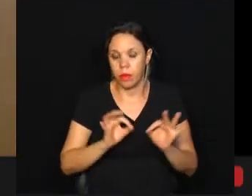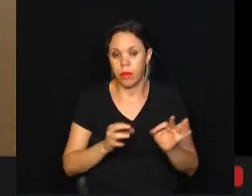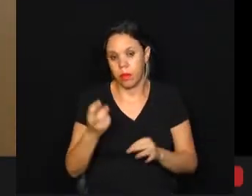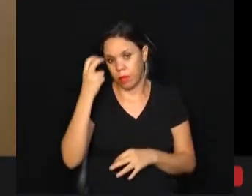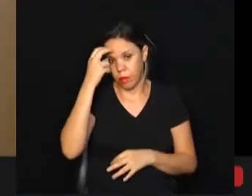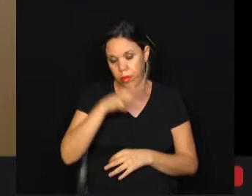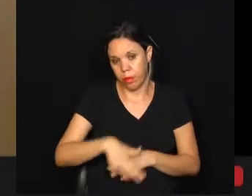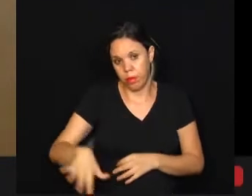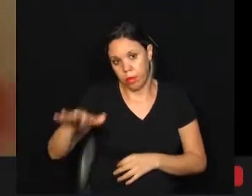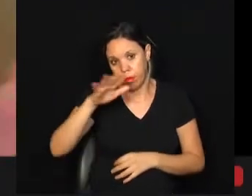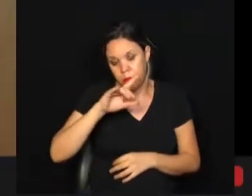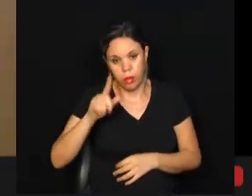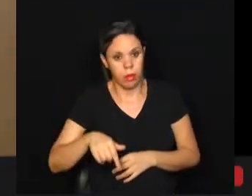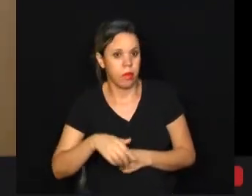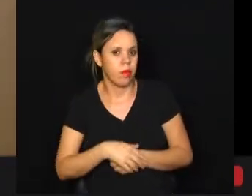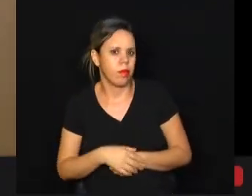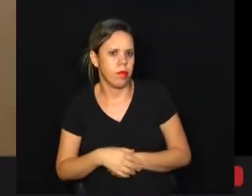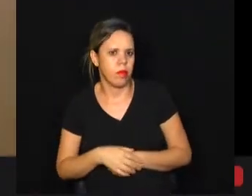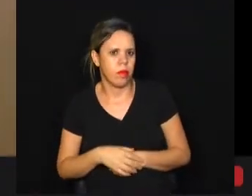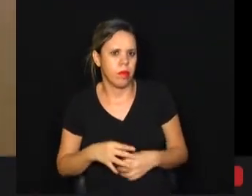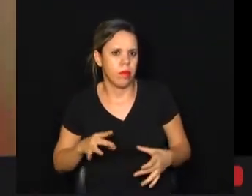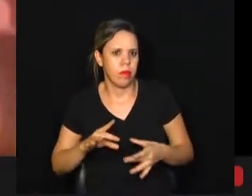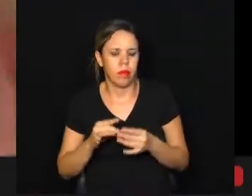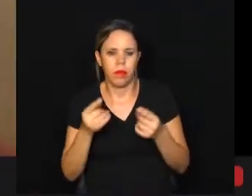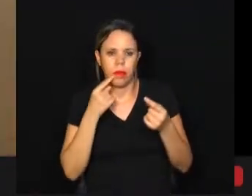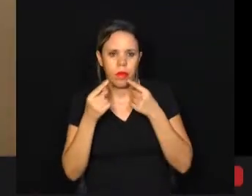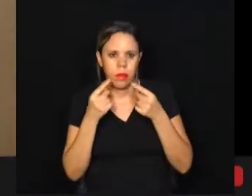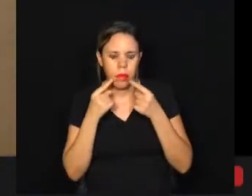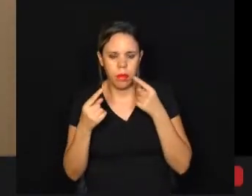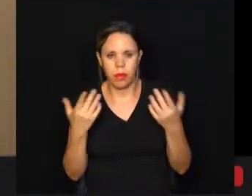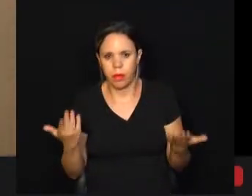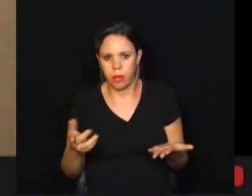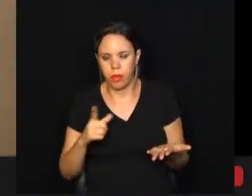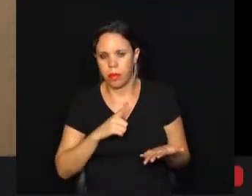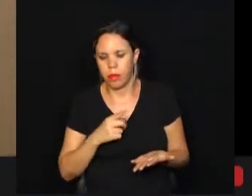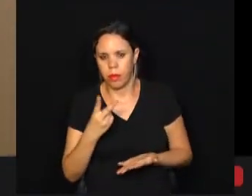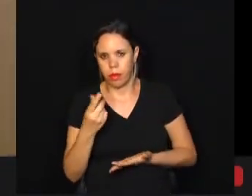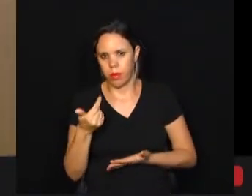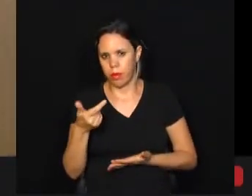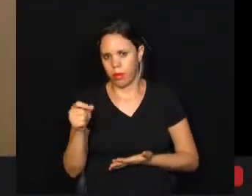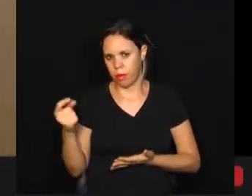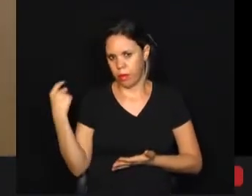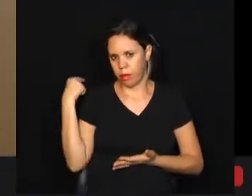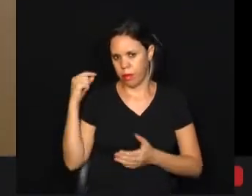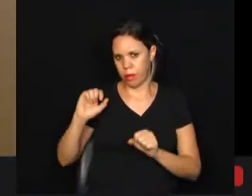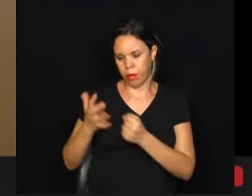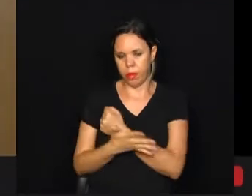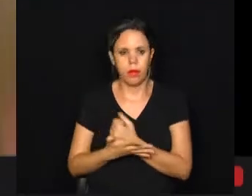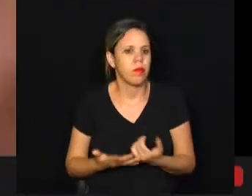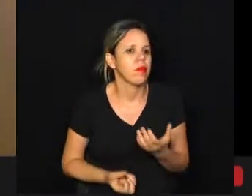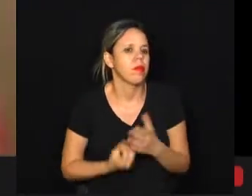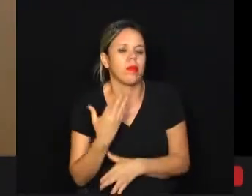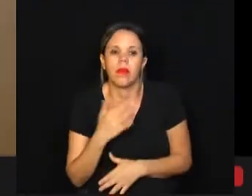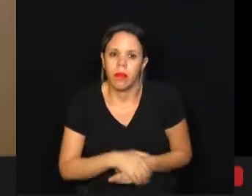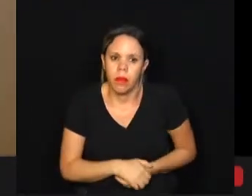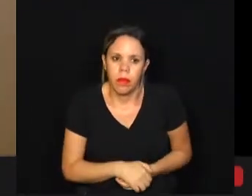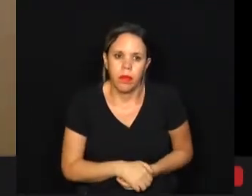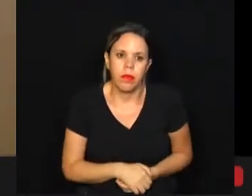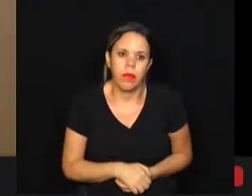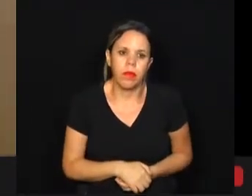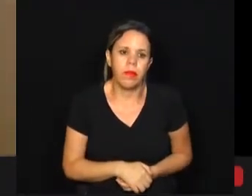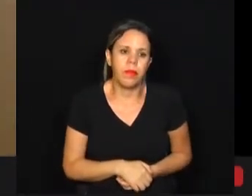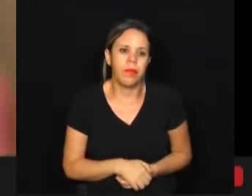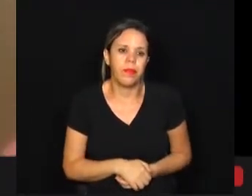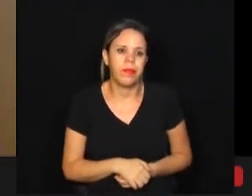culturais. Então, isso está muito mais dialogado. Agora, nós tivemos em 2020 a pandemia, que gerou, e ainda estamos nessa